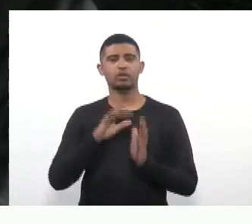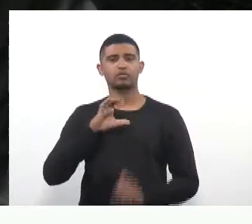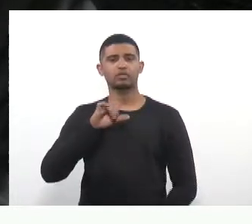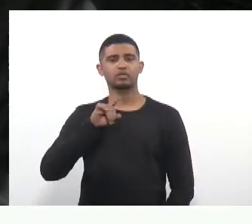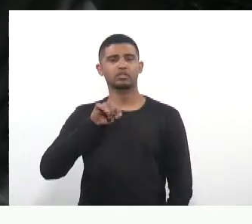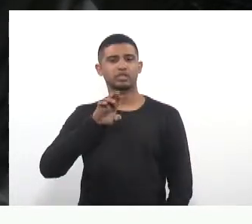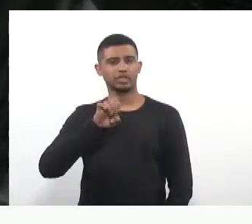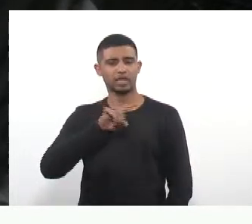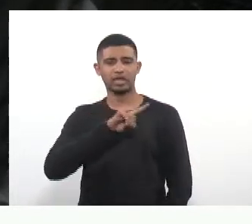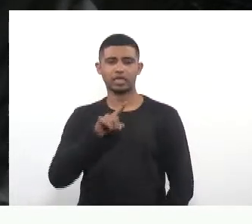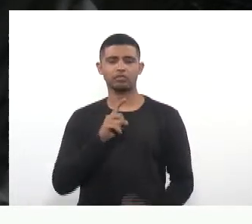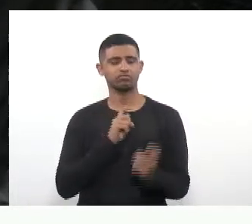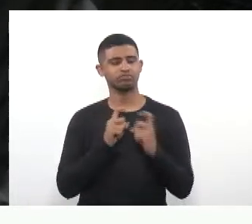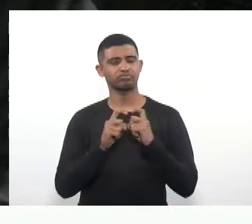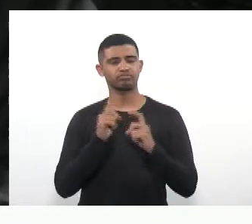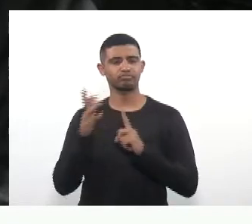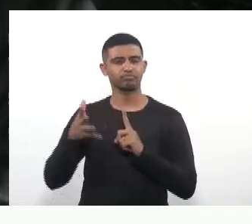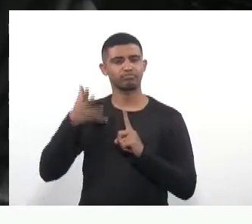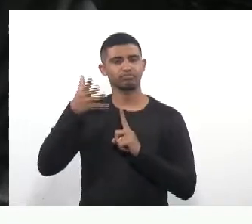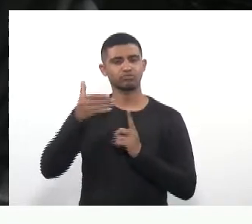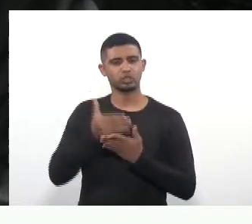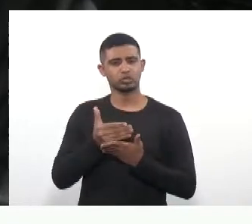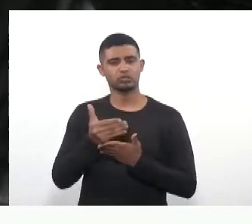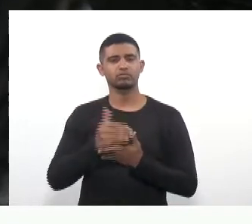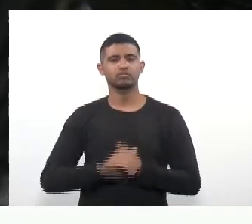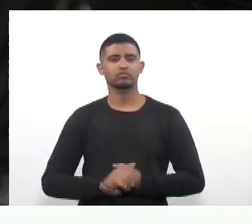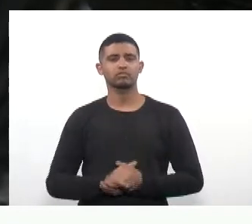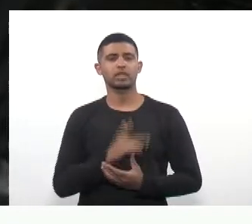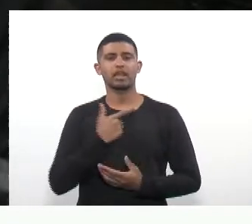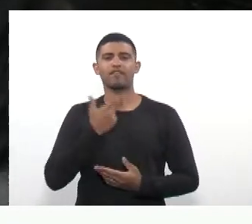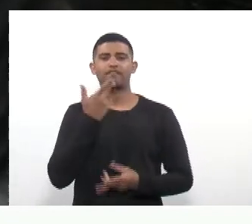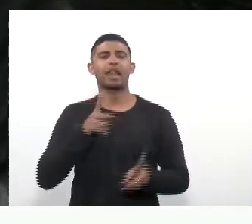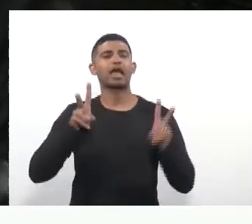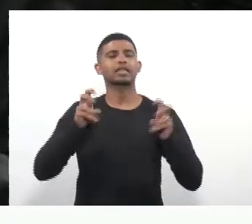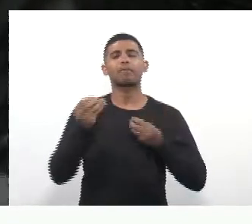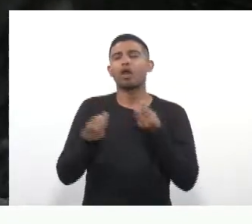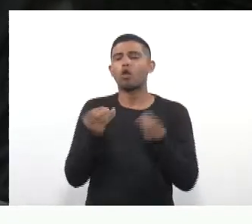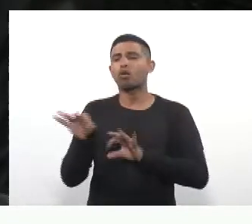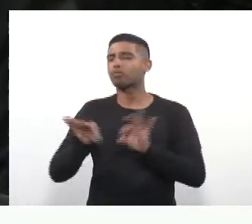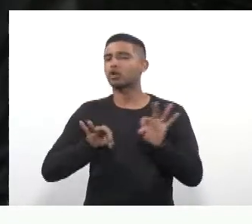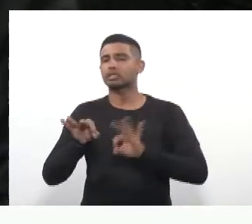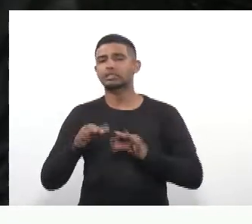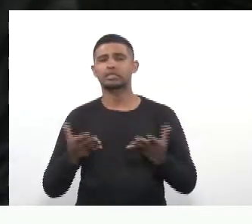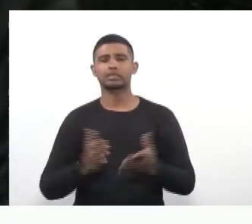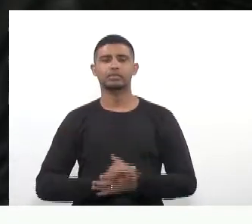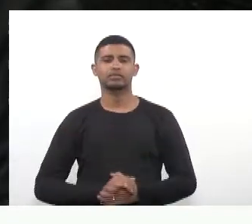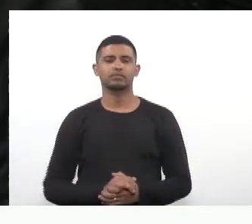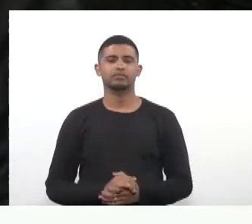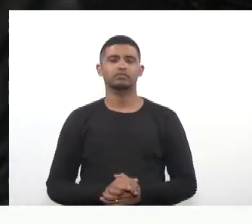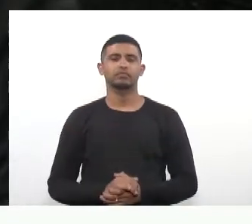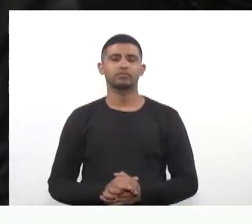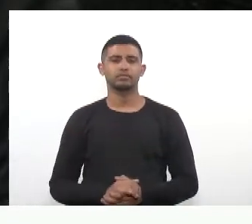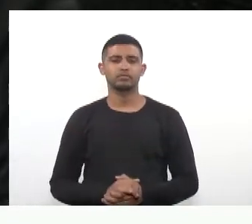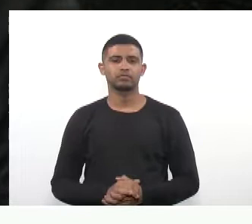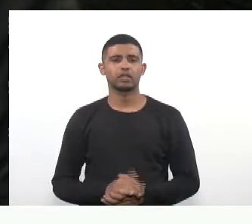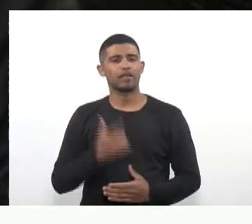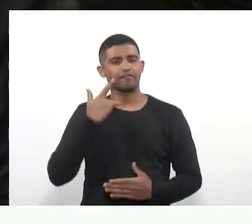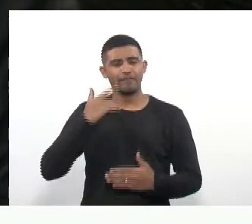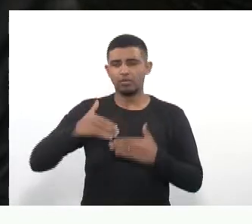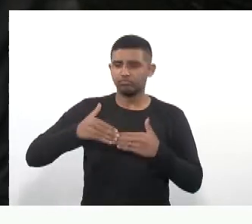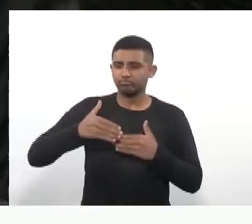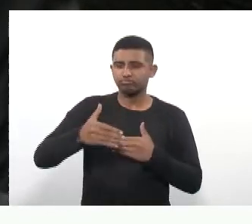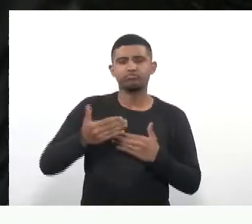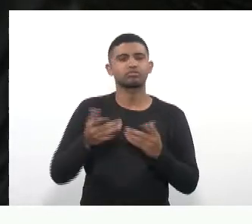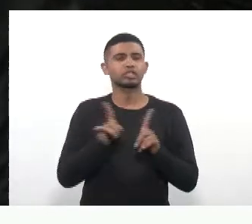para considerações iniciais a respeito de como está esse processo, como está o